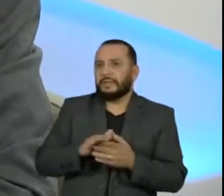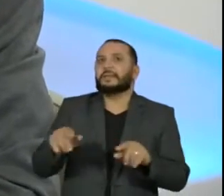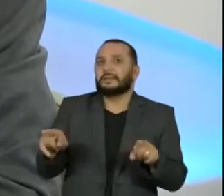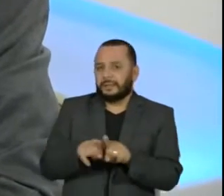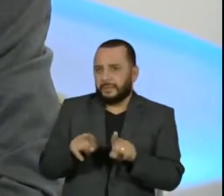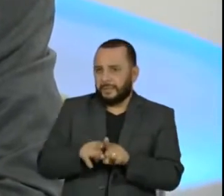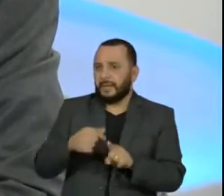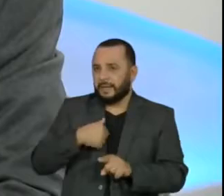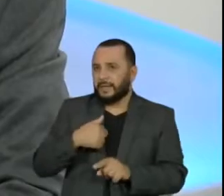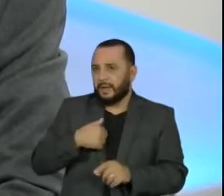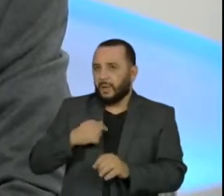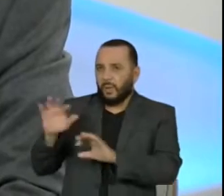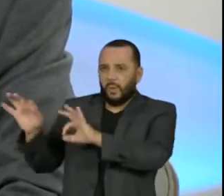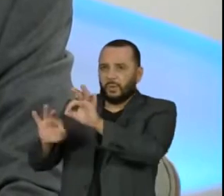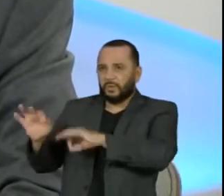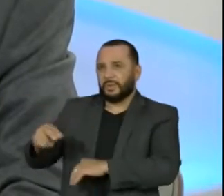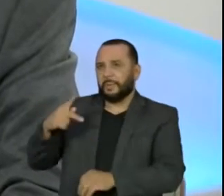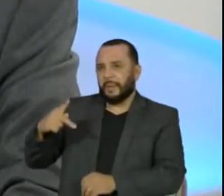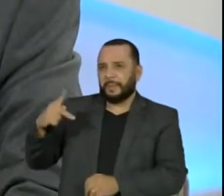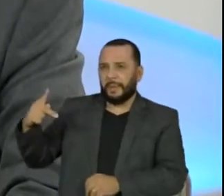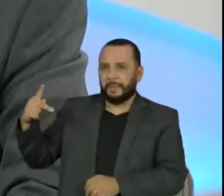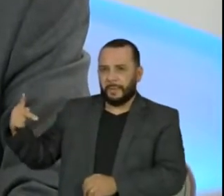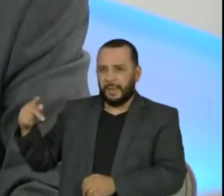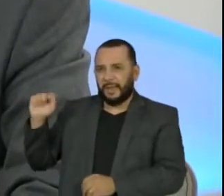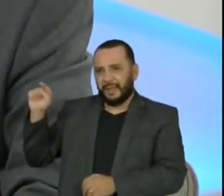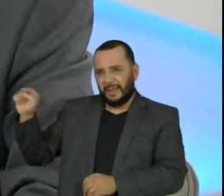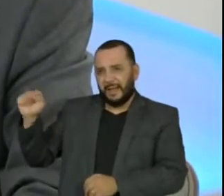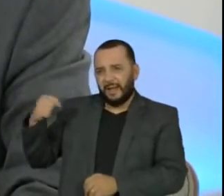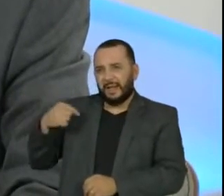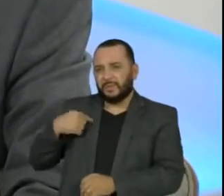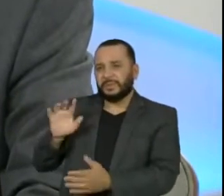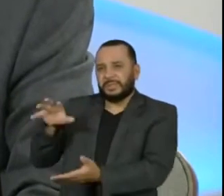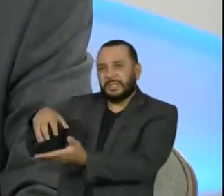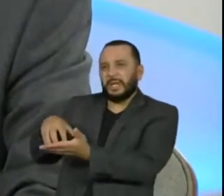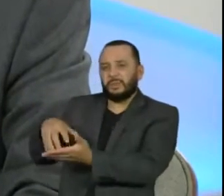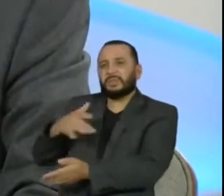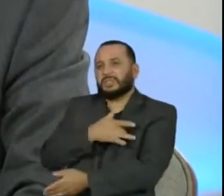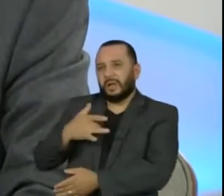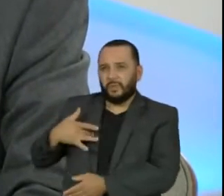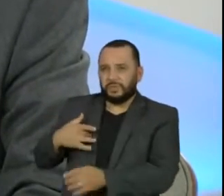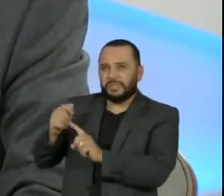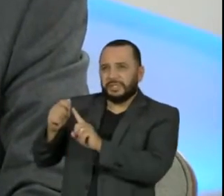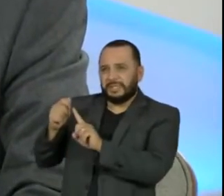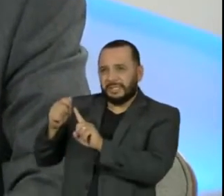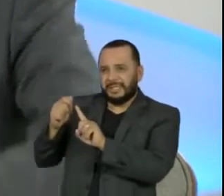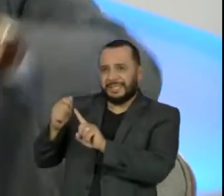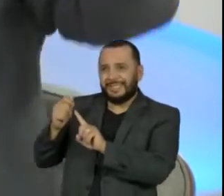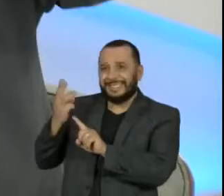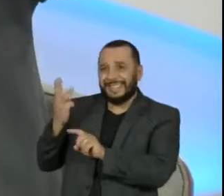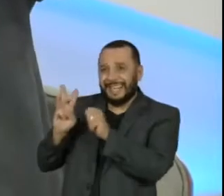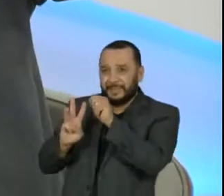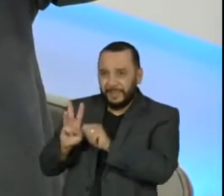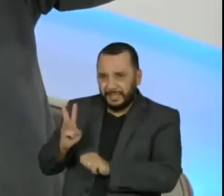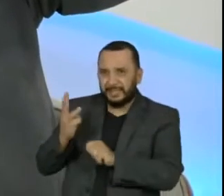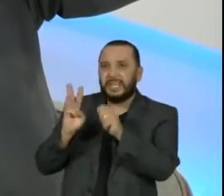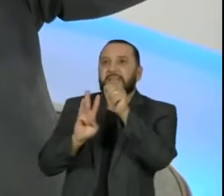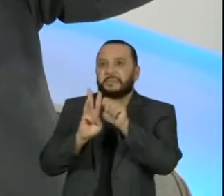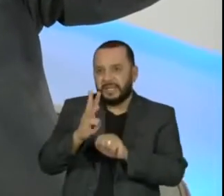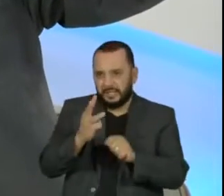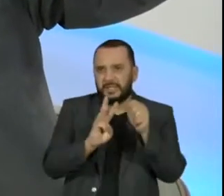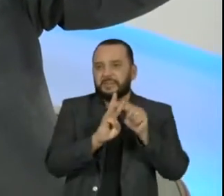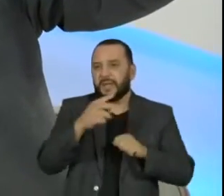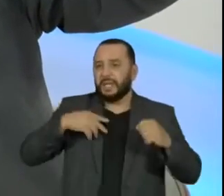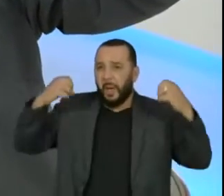APPP, estou reconstruindo e entregando para a população de Belo Horizonte um centro de saúde a cada 3 meses. Eu troquei a iluminação toda de